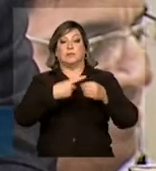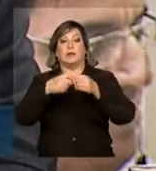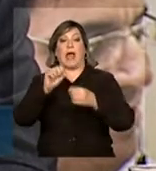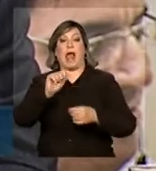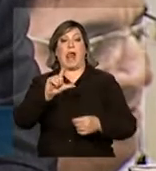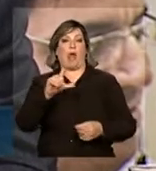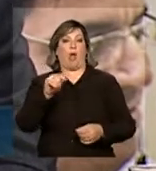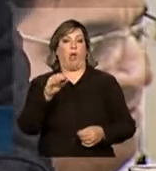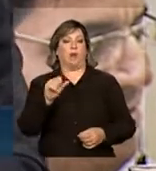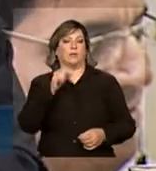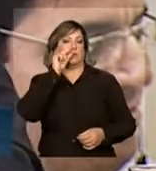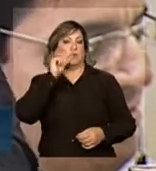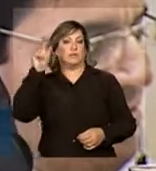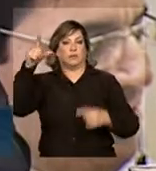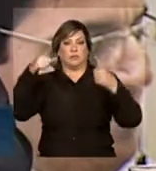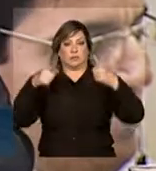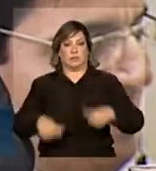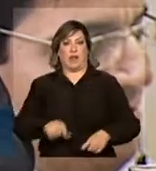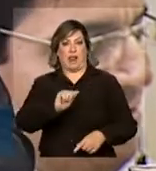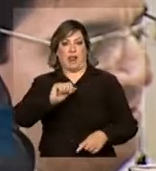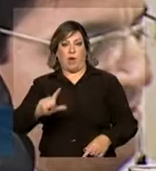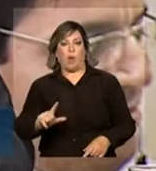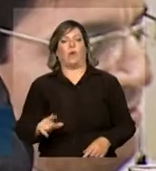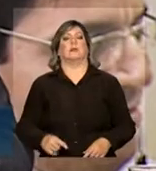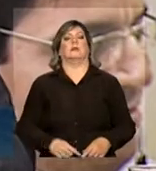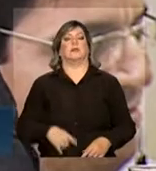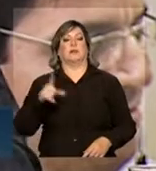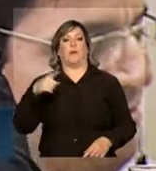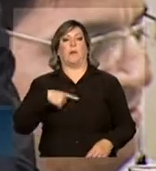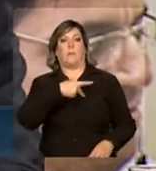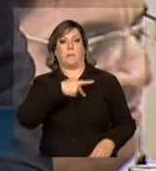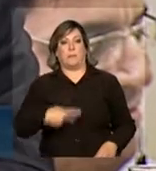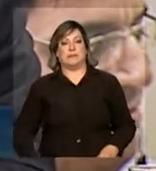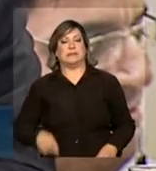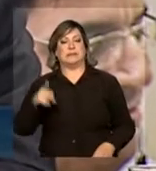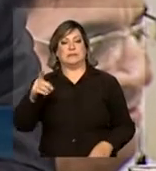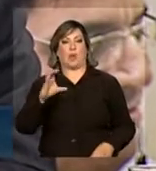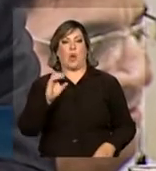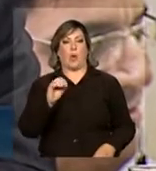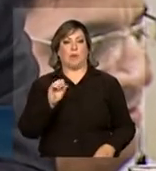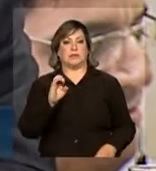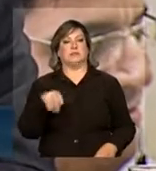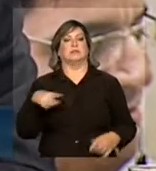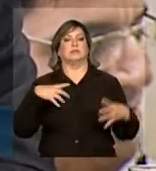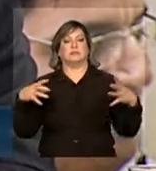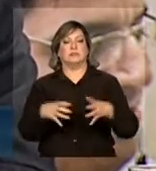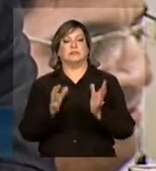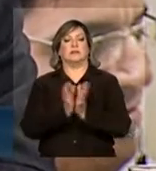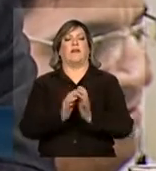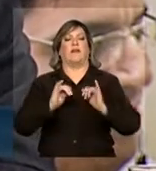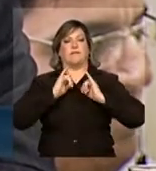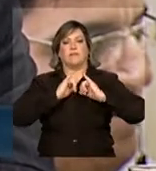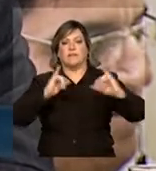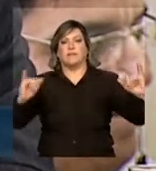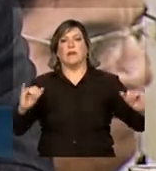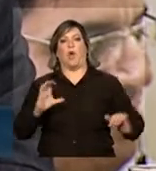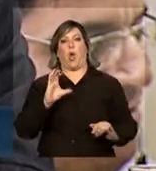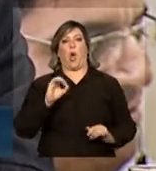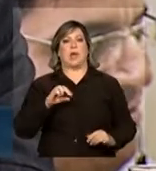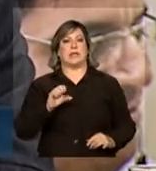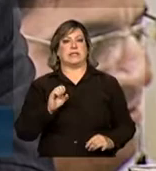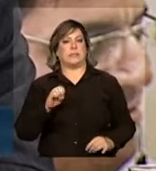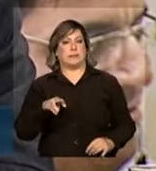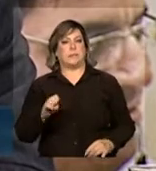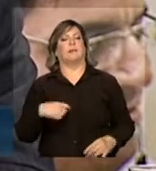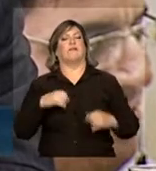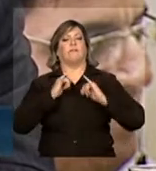eh presidência do cosems de Alagoas reforçou isso para todas as secretarias municipais de saúde os cosems nos Estados estão